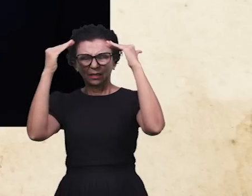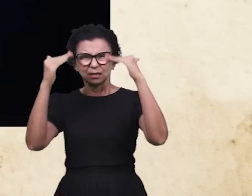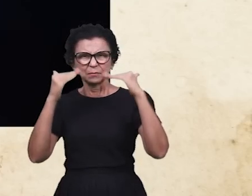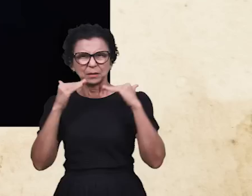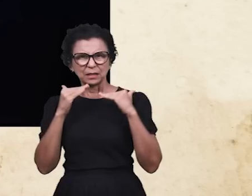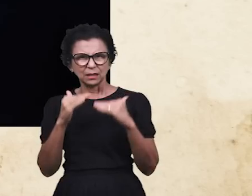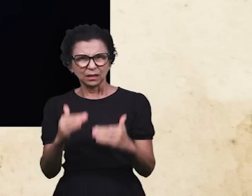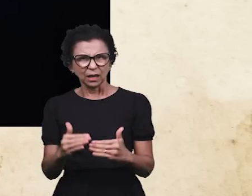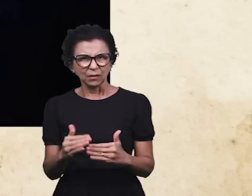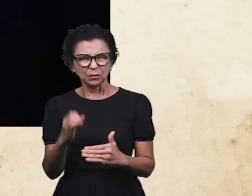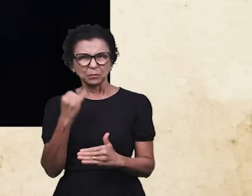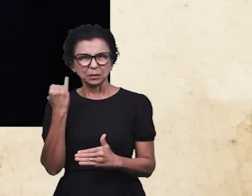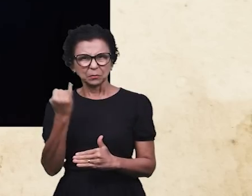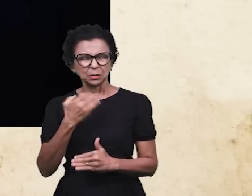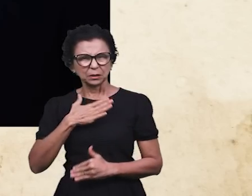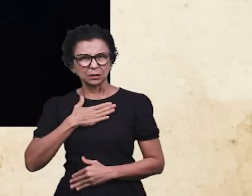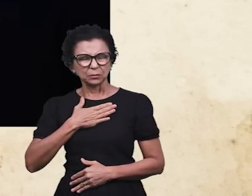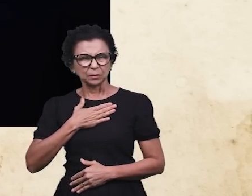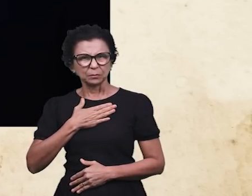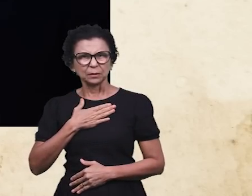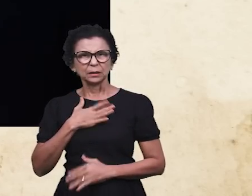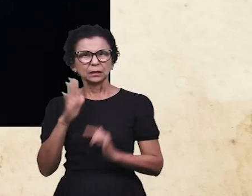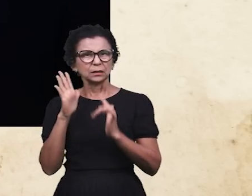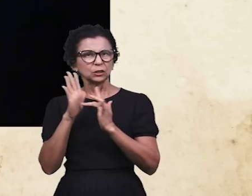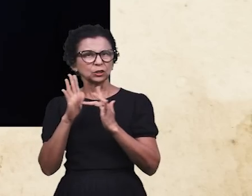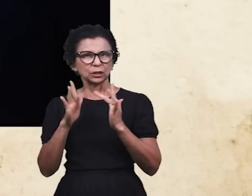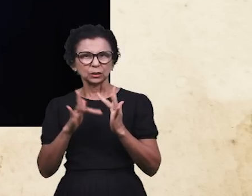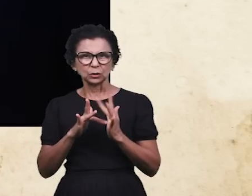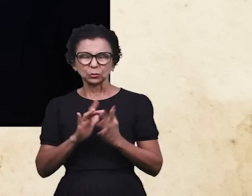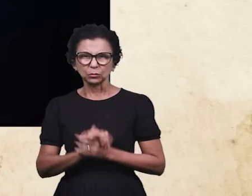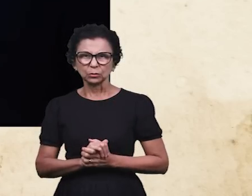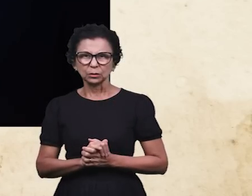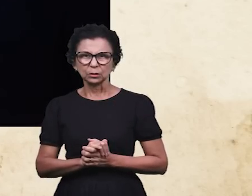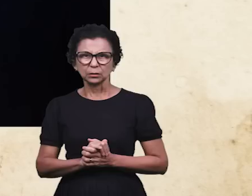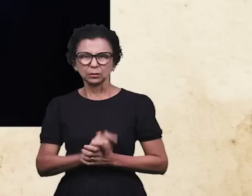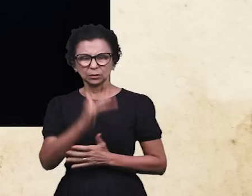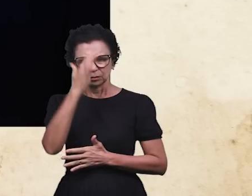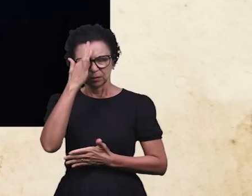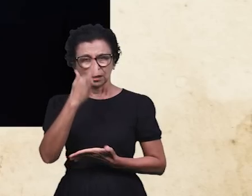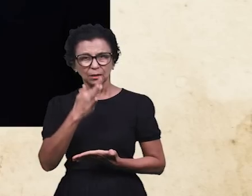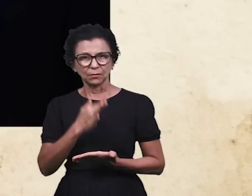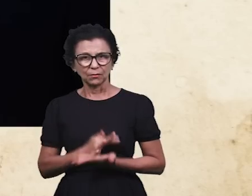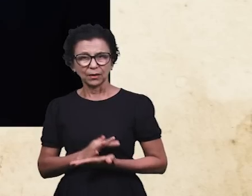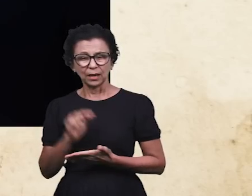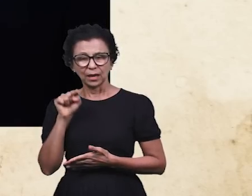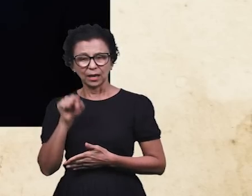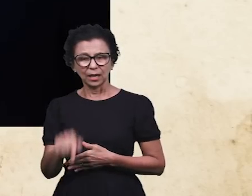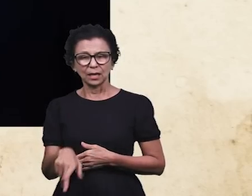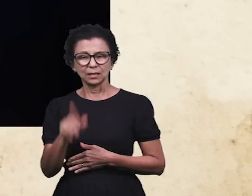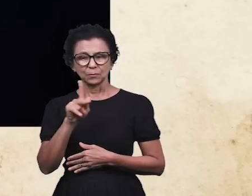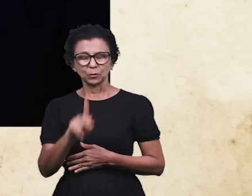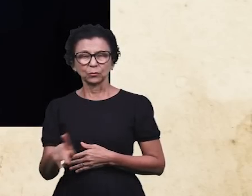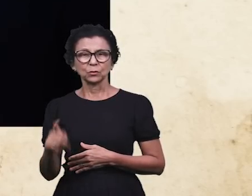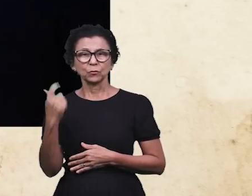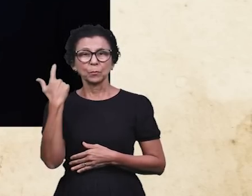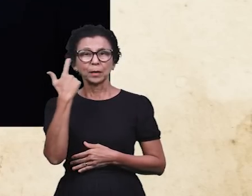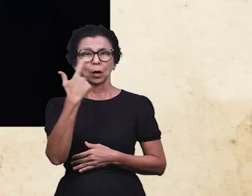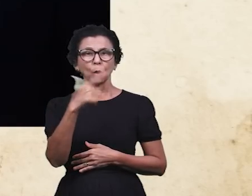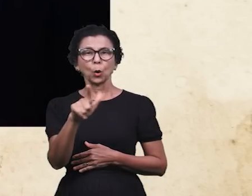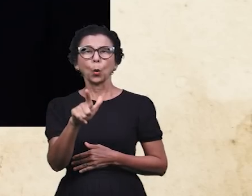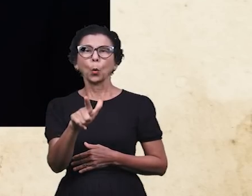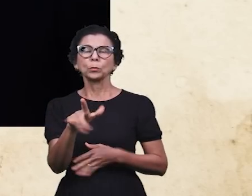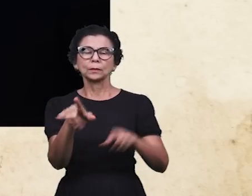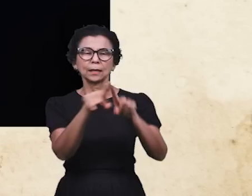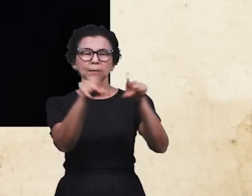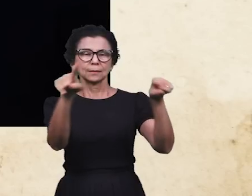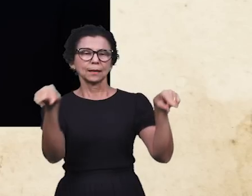que era mais sagrado para mim, que era Jesus, que era minha fé, tinha sido realocado de departamento. Ele não